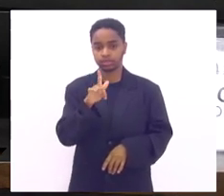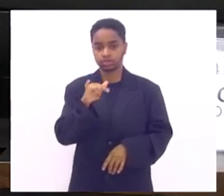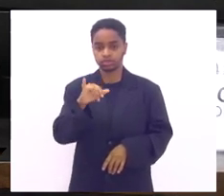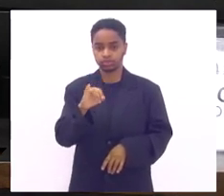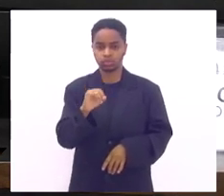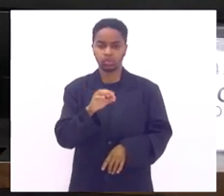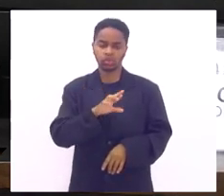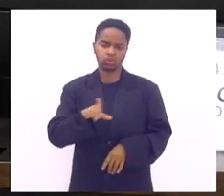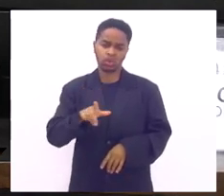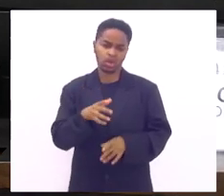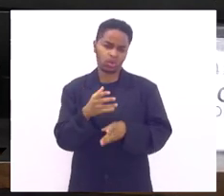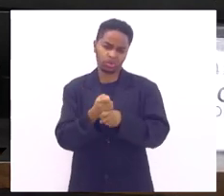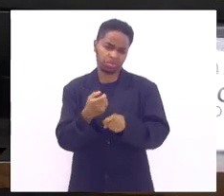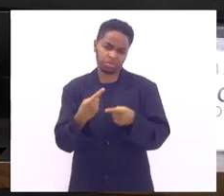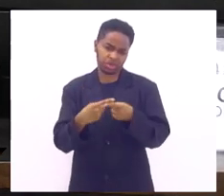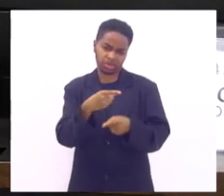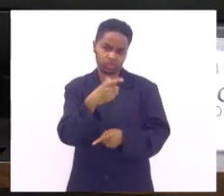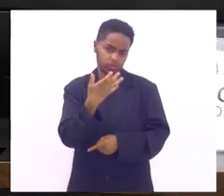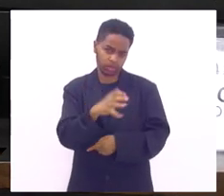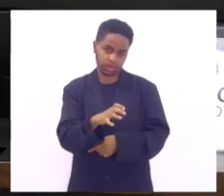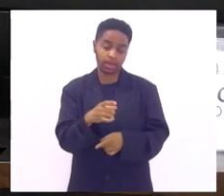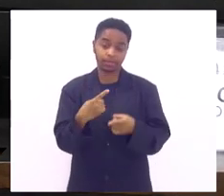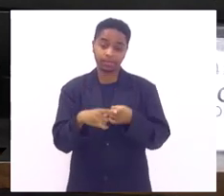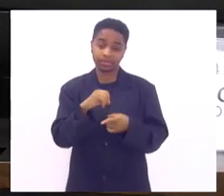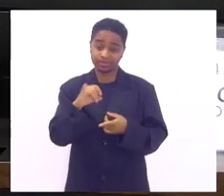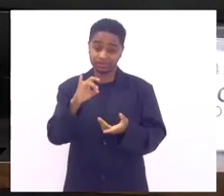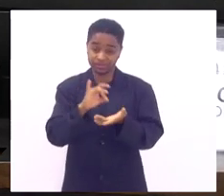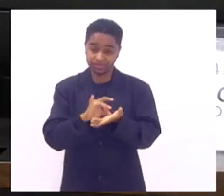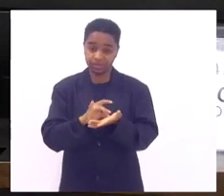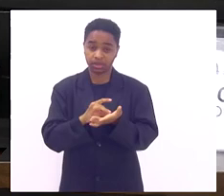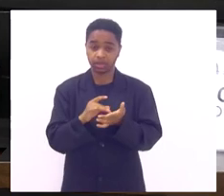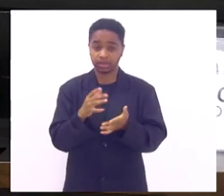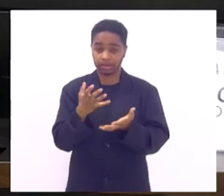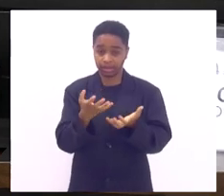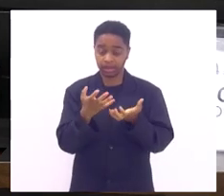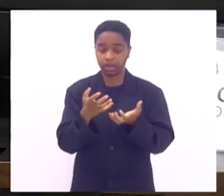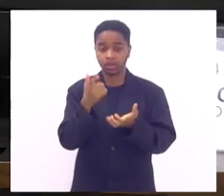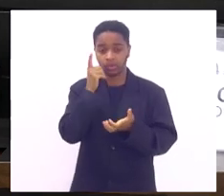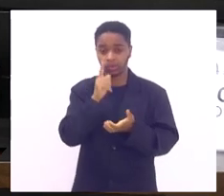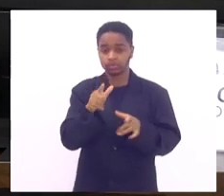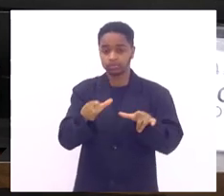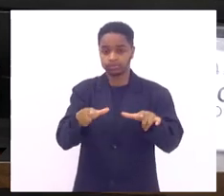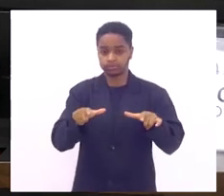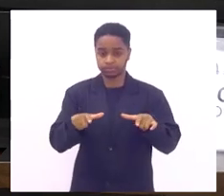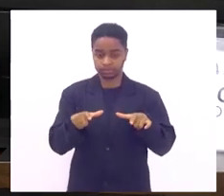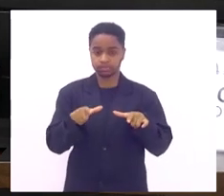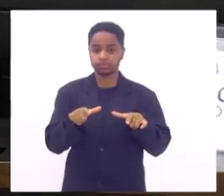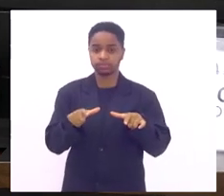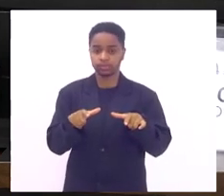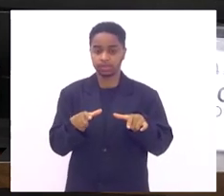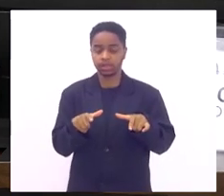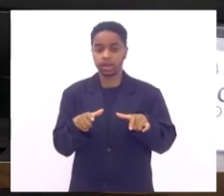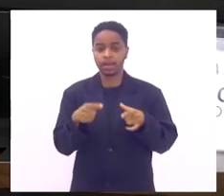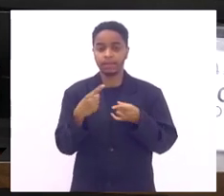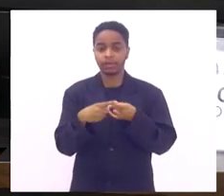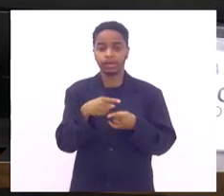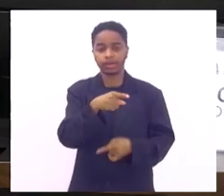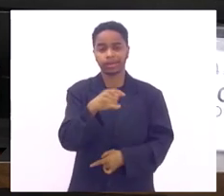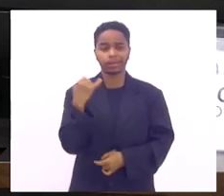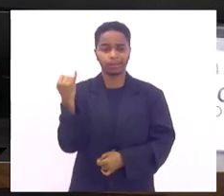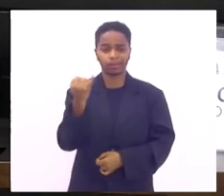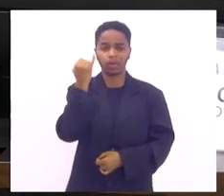é contador porque não quis, porque se quisesse o diploma, a gente até fazia um diploma de contador emérito, dado a importância e o